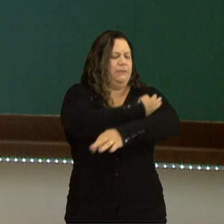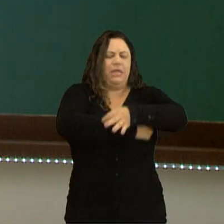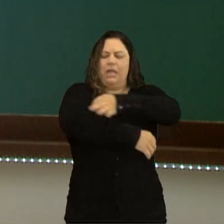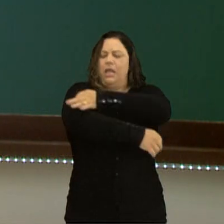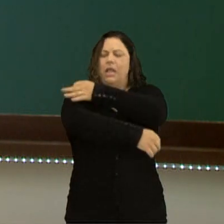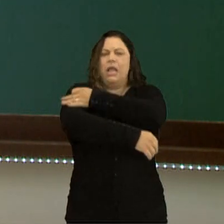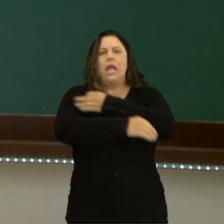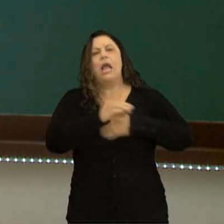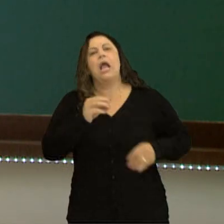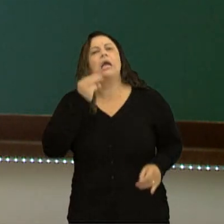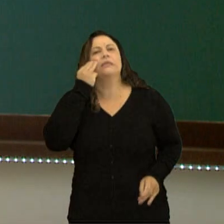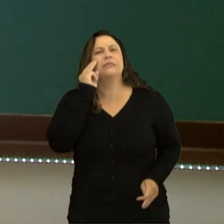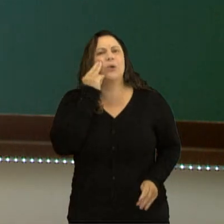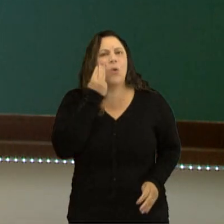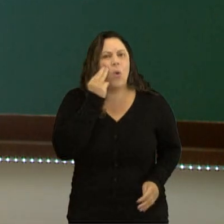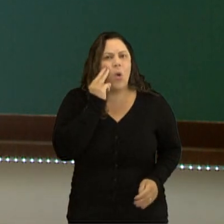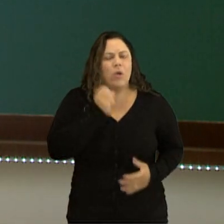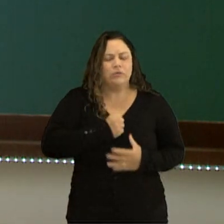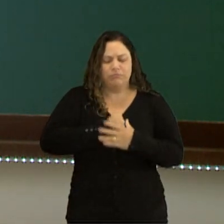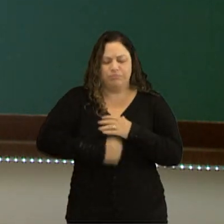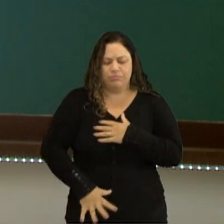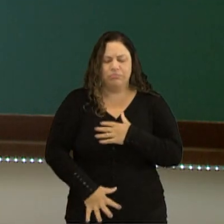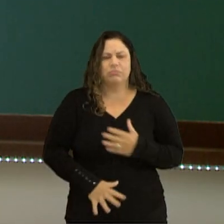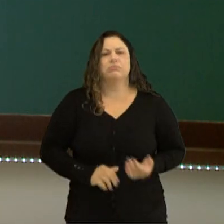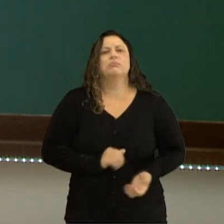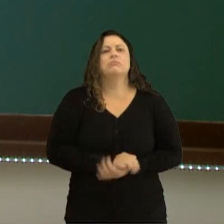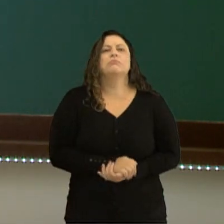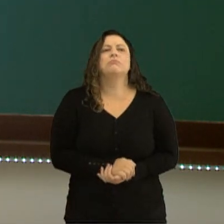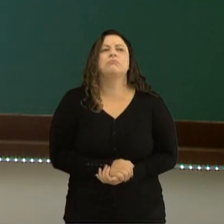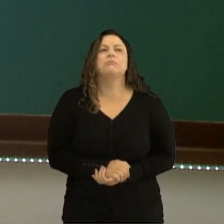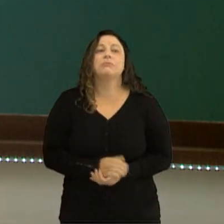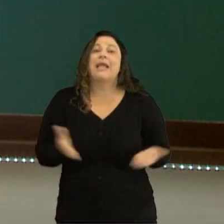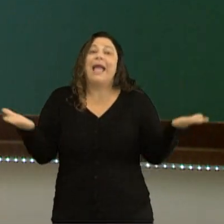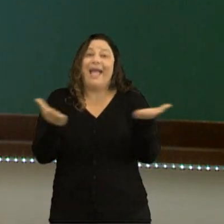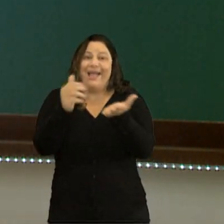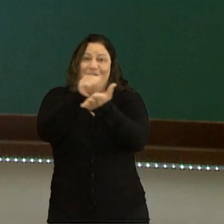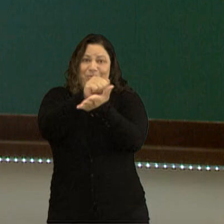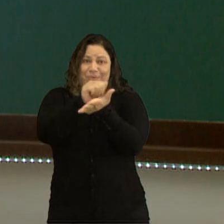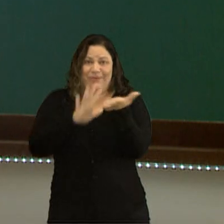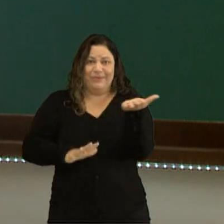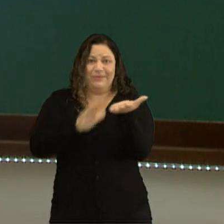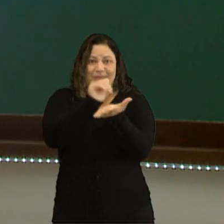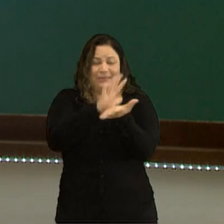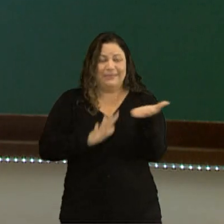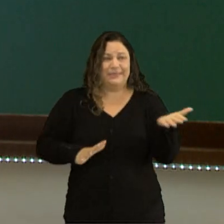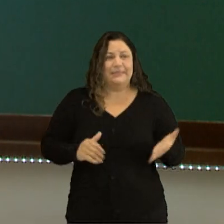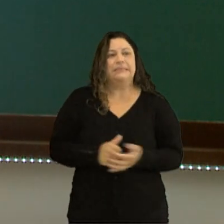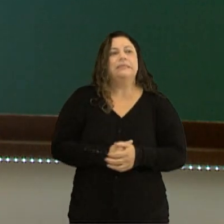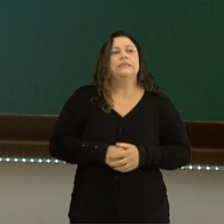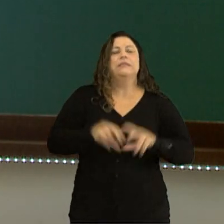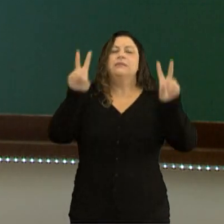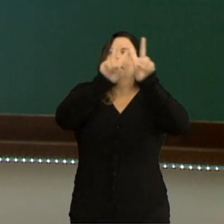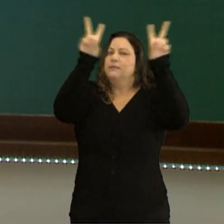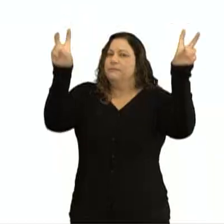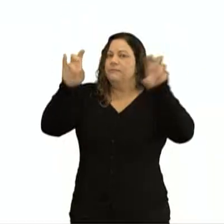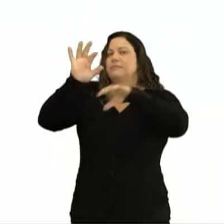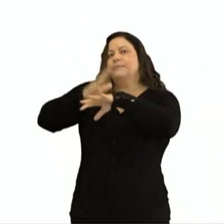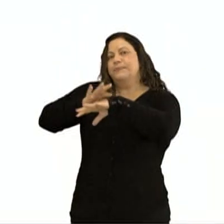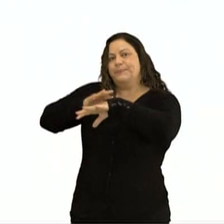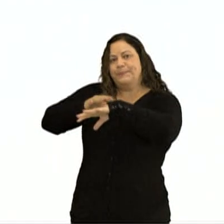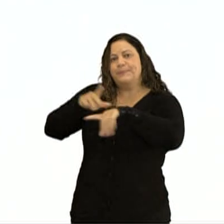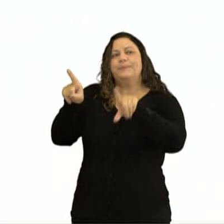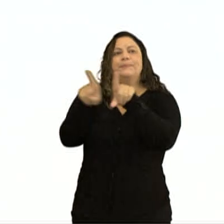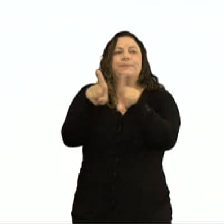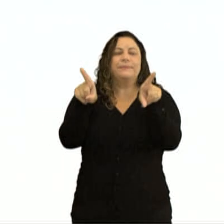e também a diarreia. Agora nós vamos fazer um exercício. Sobre as doenças que também são